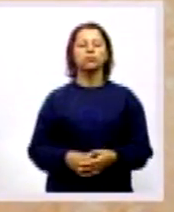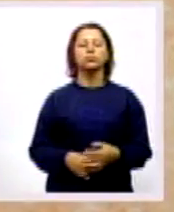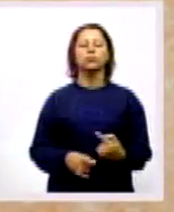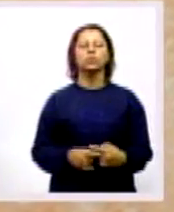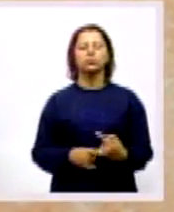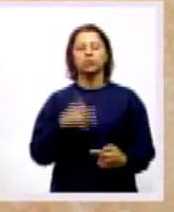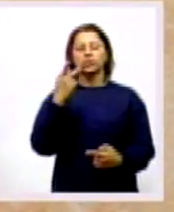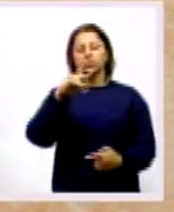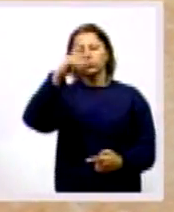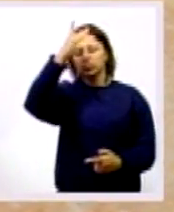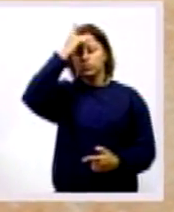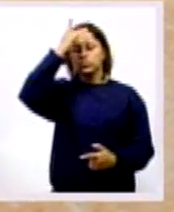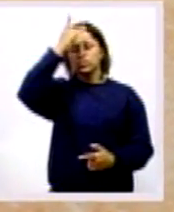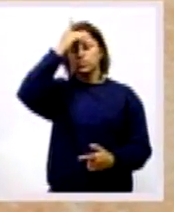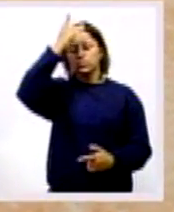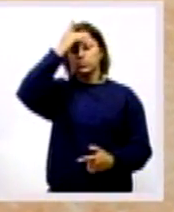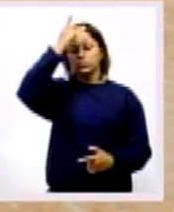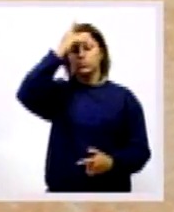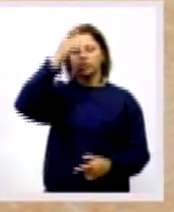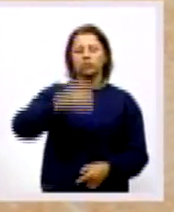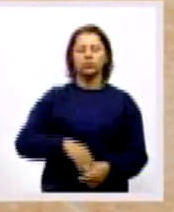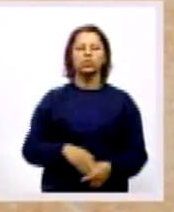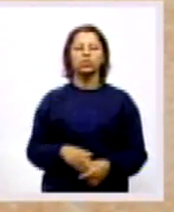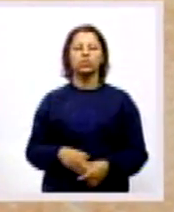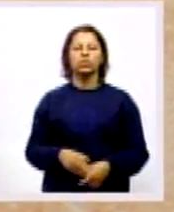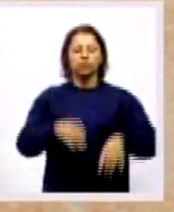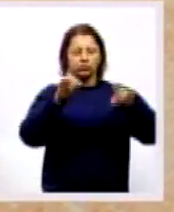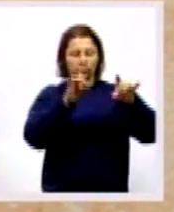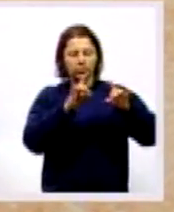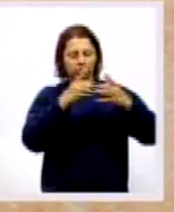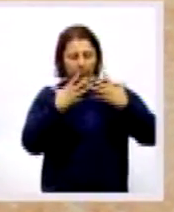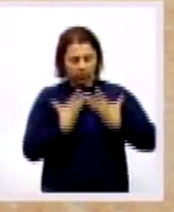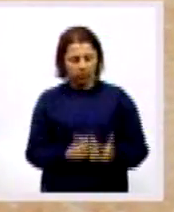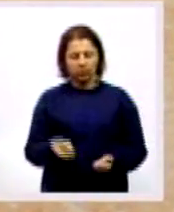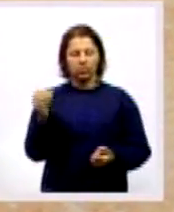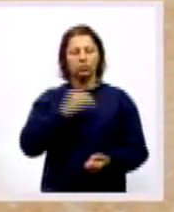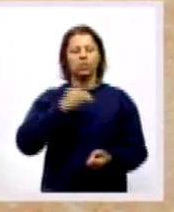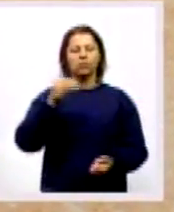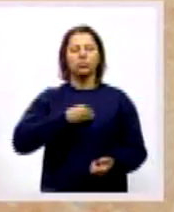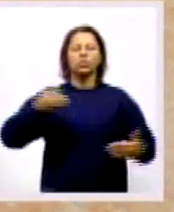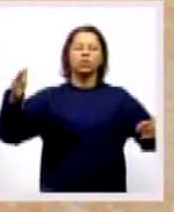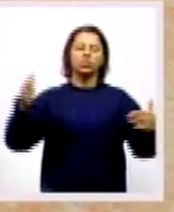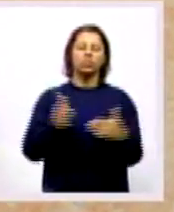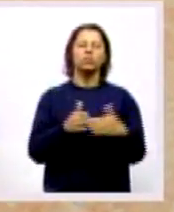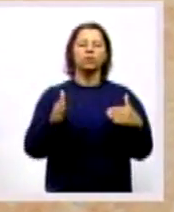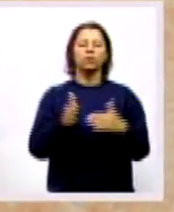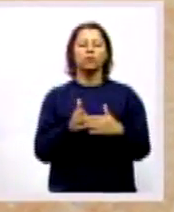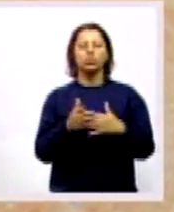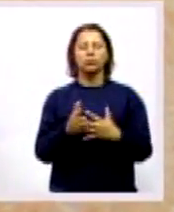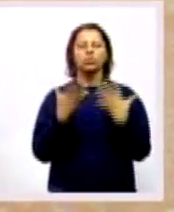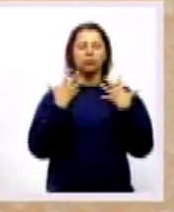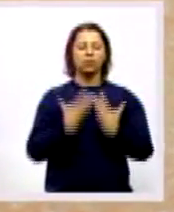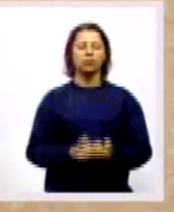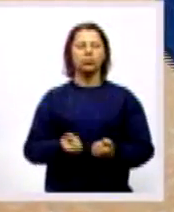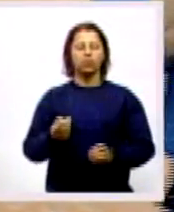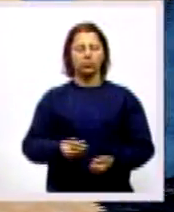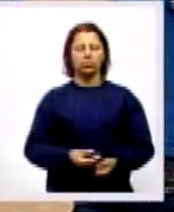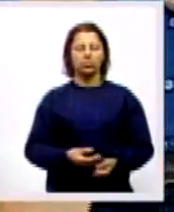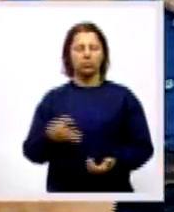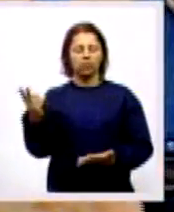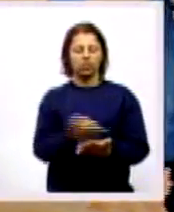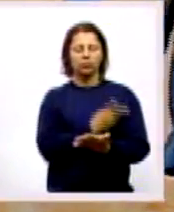sua inconsciência, eles se abandonaram à devassidão, a ponto de se entregar a uma impureza